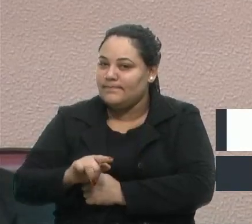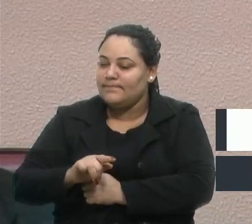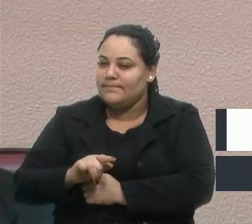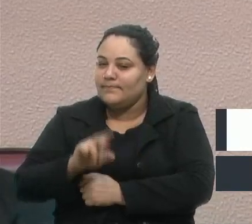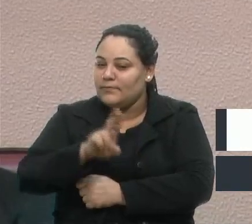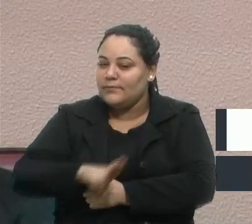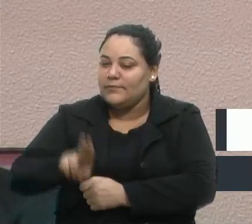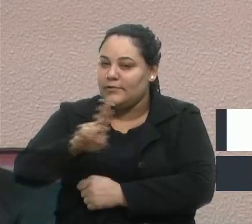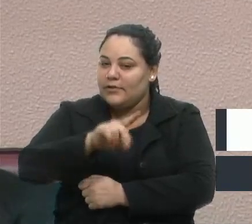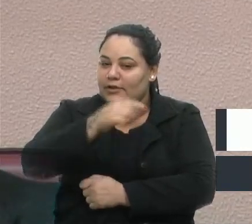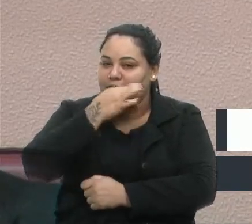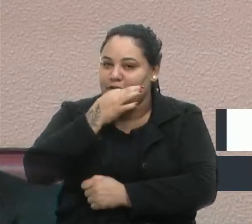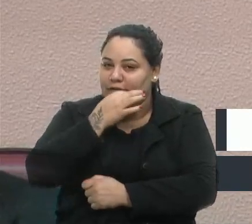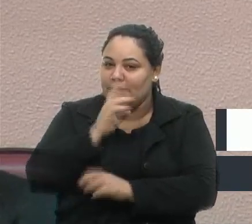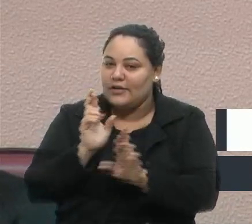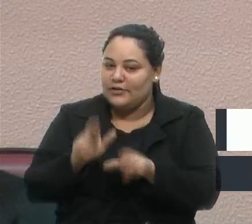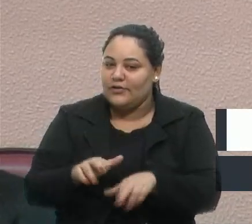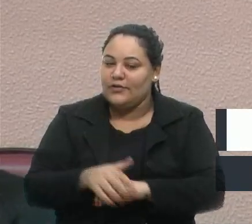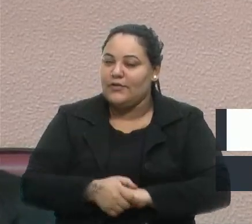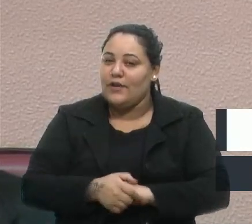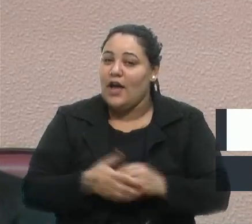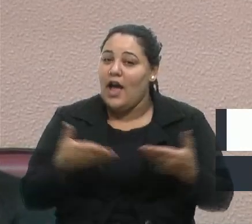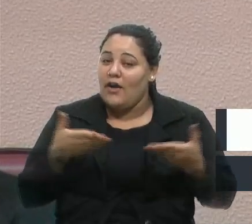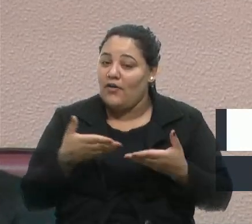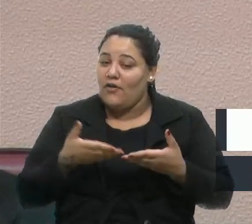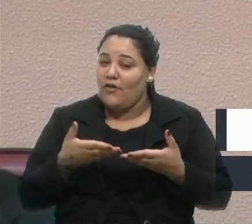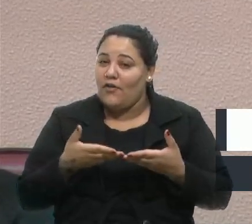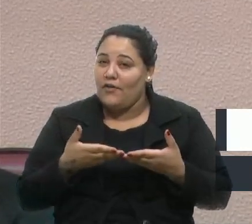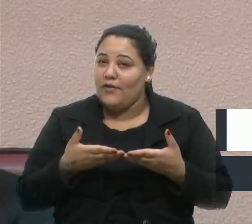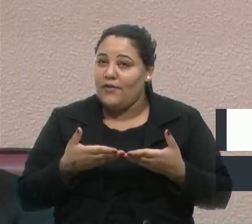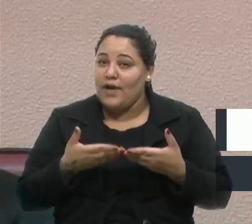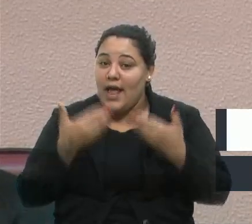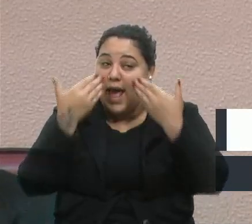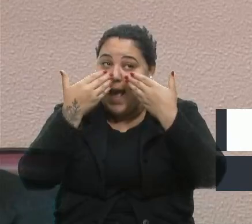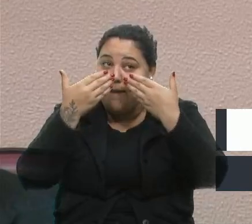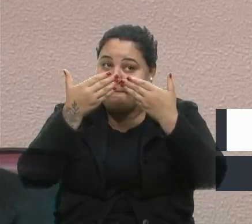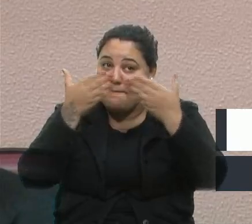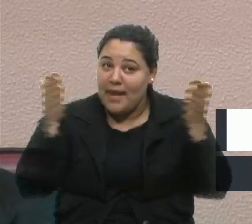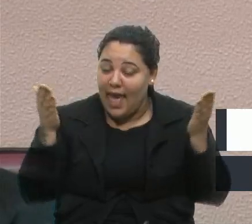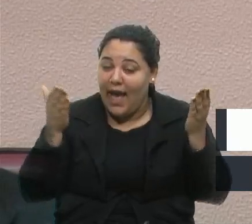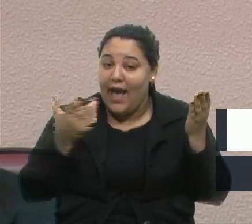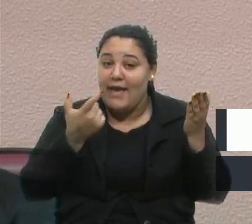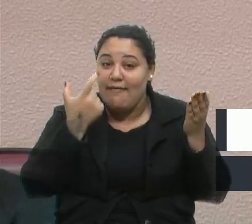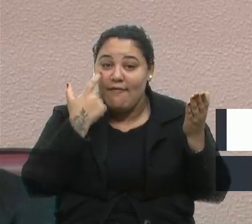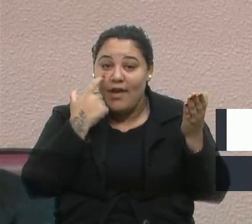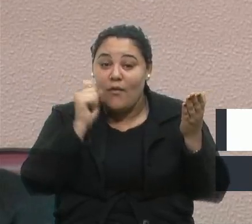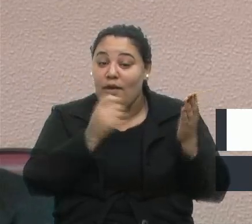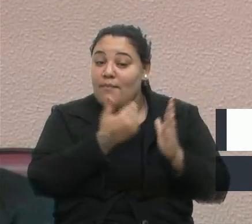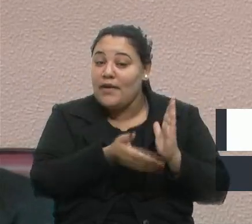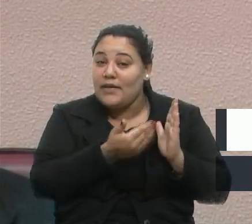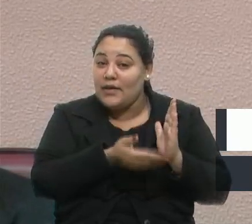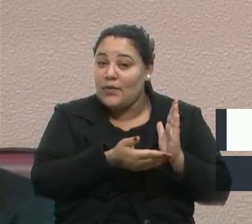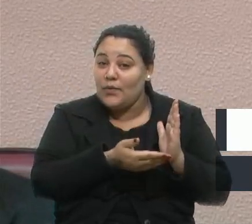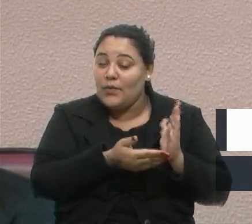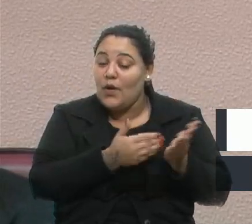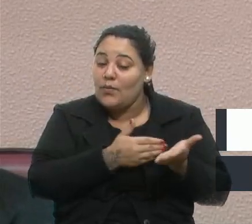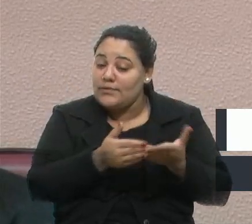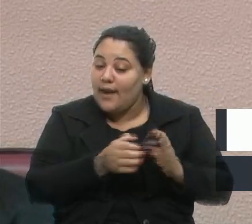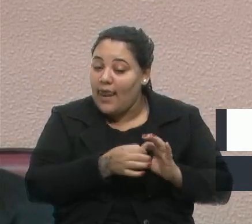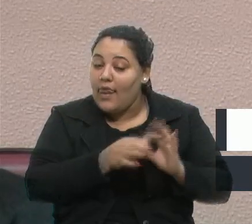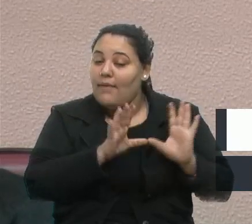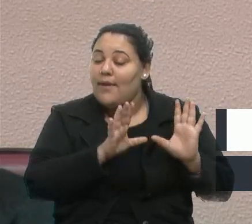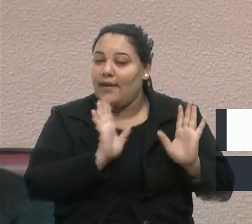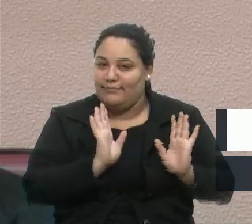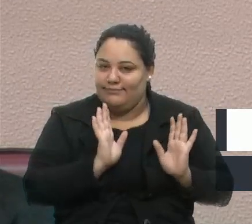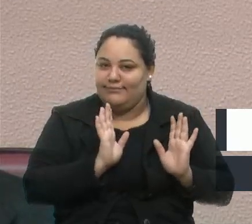agora, quando eles abriram o leque, viu que estavam perdendo um pouco o mercado, começaram a ceder um pouco. Então